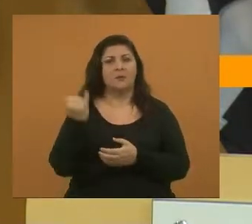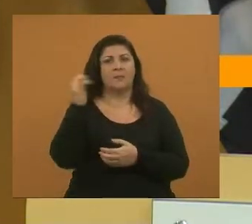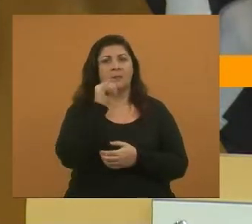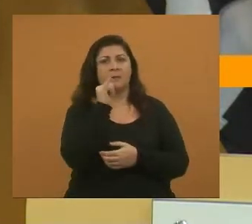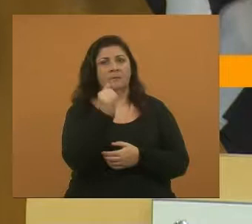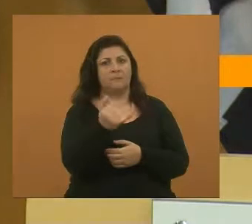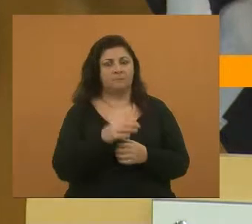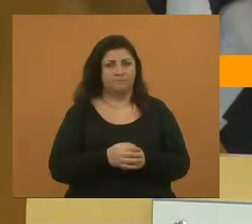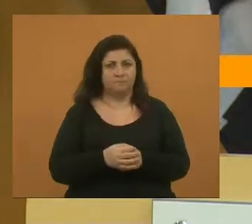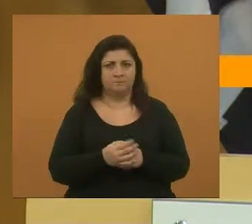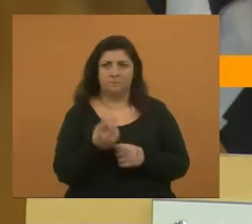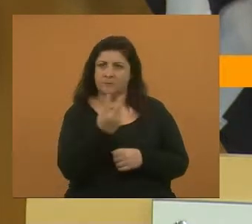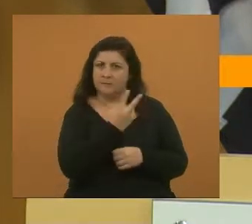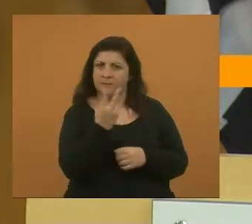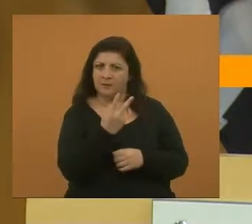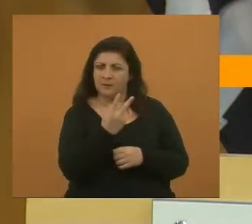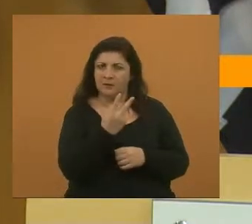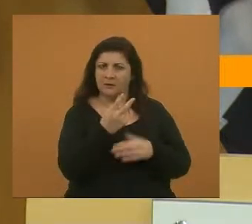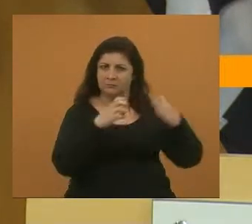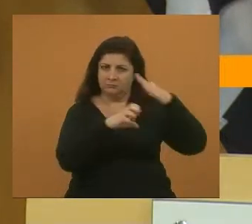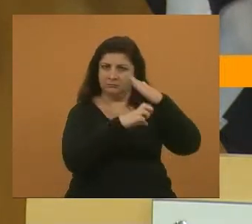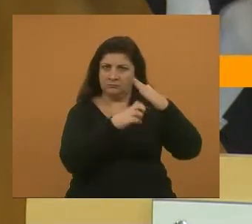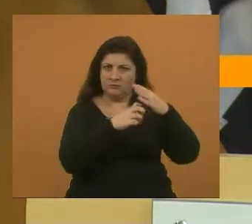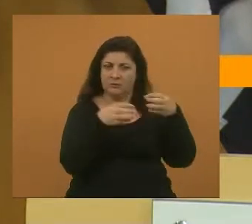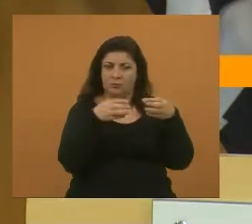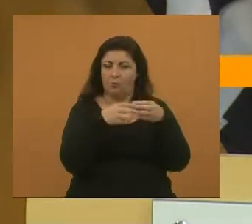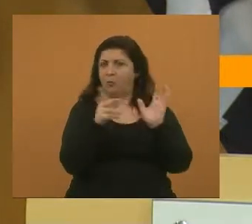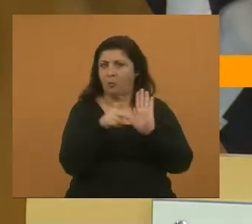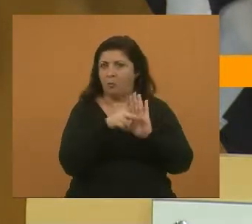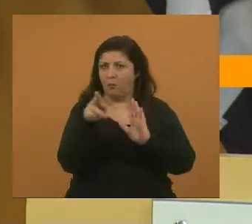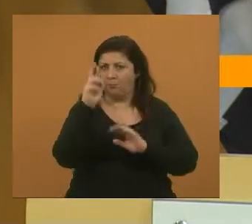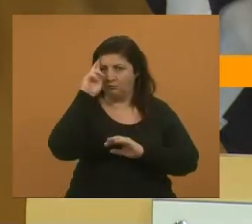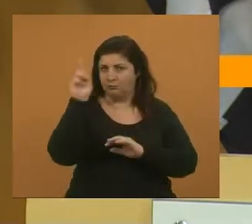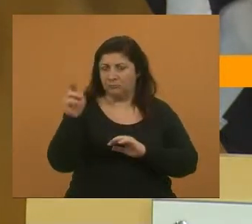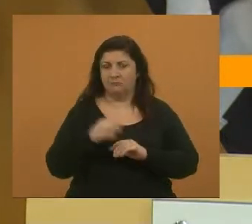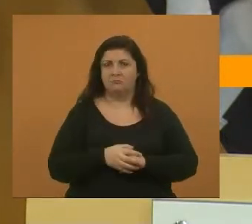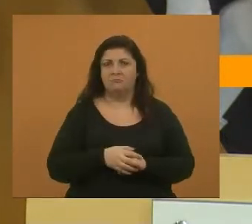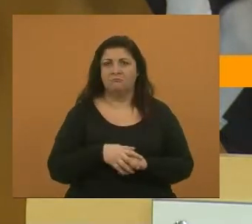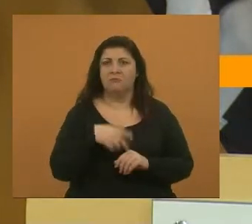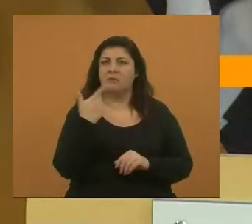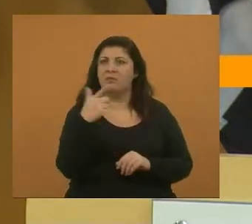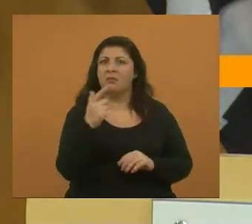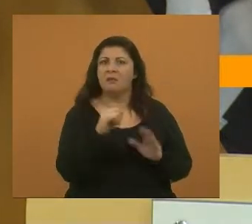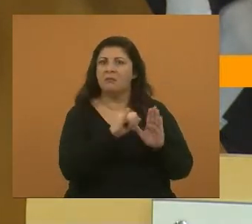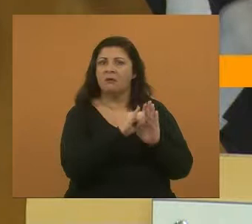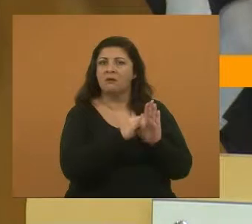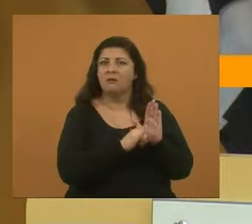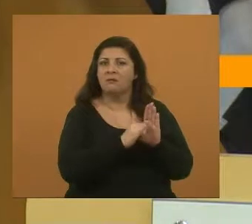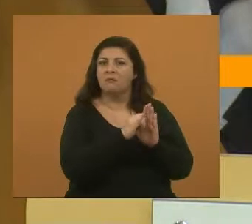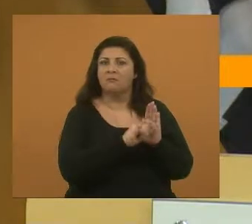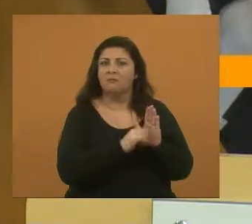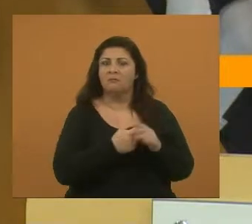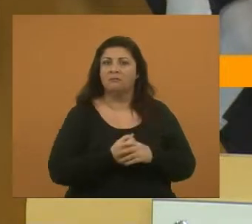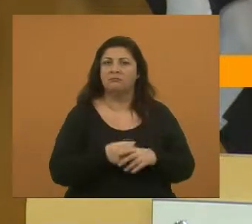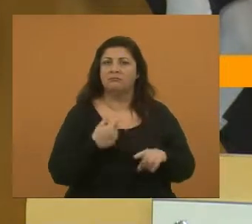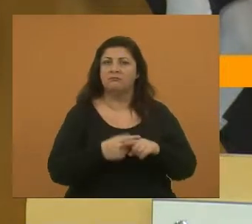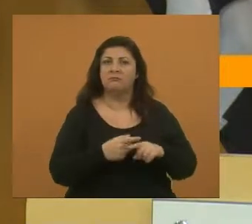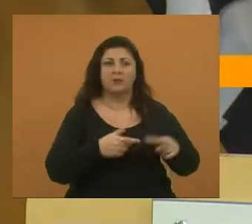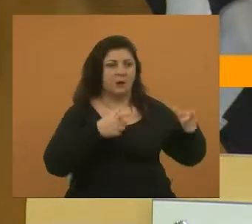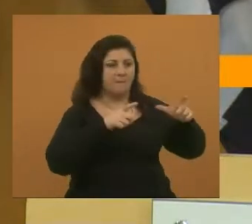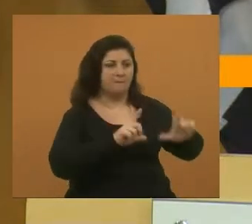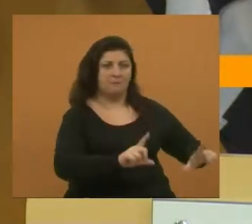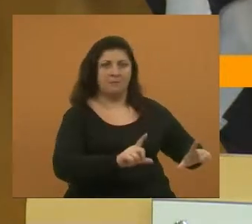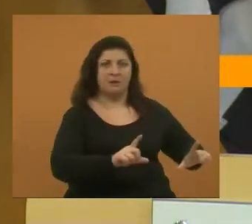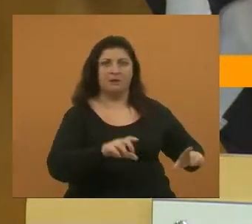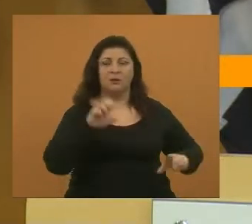Pelo que sabemos, as 2 empresas são do mesmo grupo. Não arrecada nenhum imposto para a cidade, pois seus veículos estão emplacados em cidades do Rio